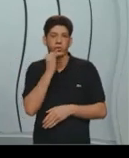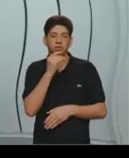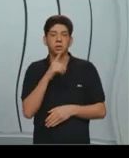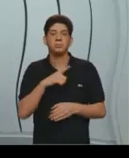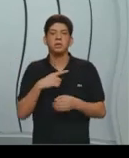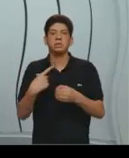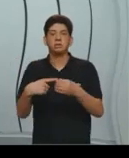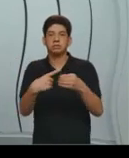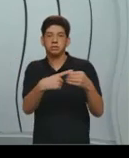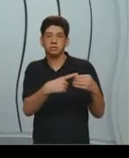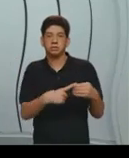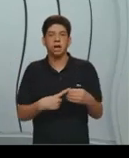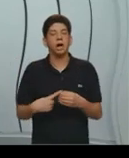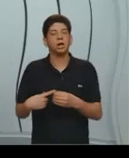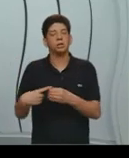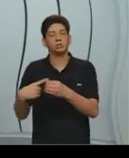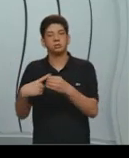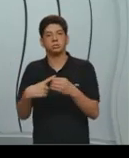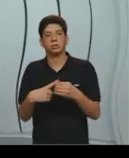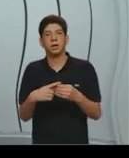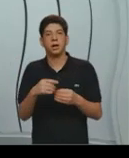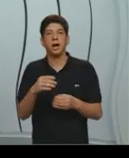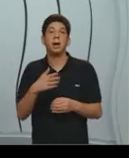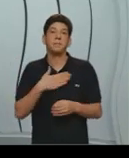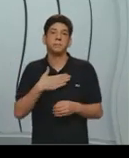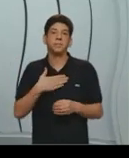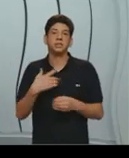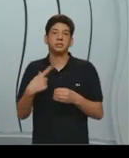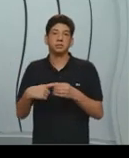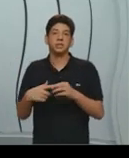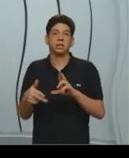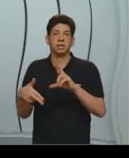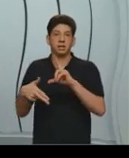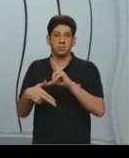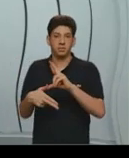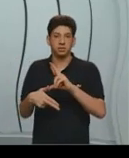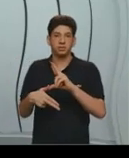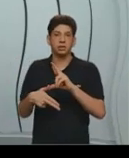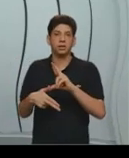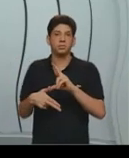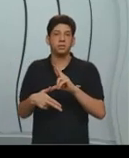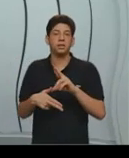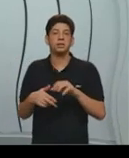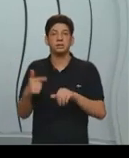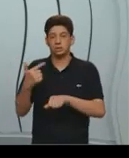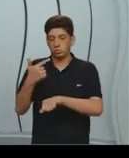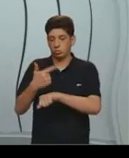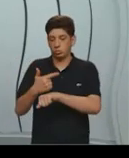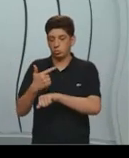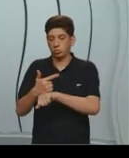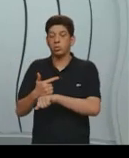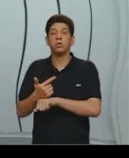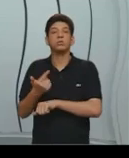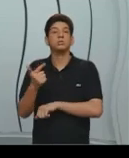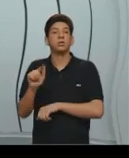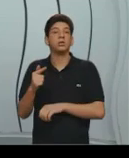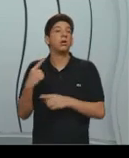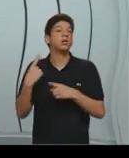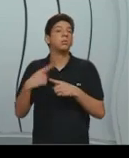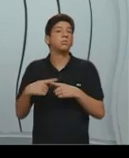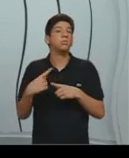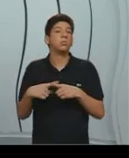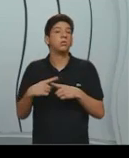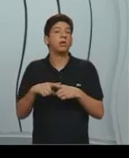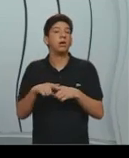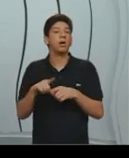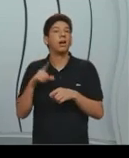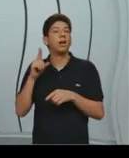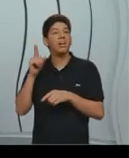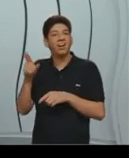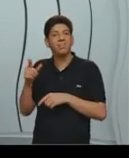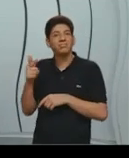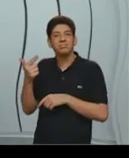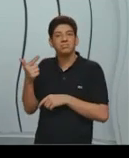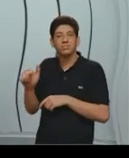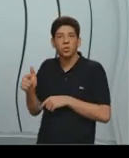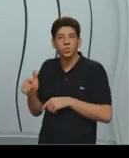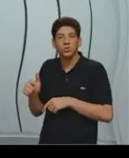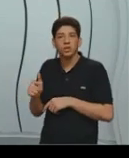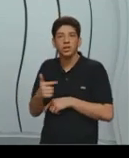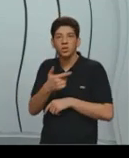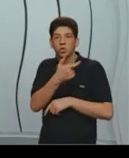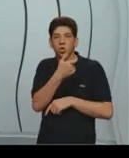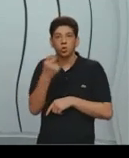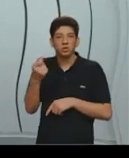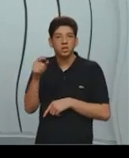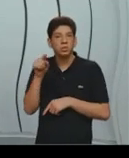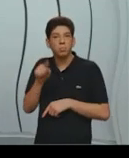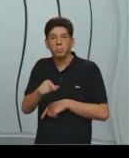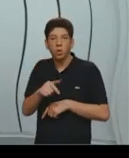do interior, enfim, a minha própria cidade, que é Ribeirão das Neves, não tem segundo turno. Por quê? Porque lá não tem mais de 200 mil eleitores. O